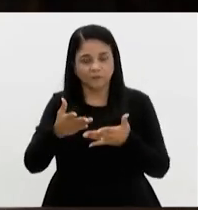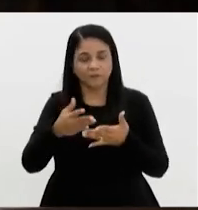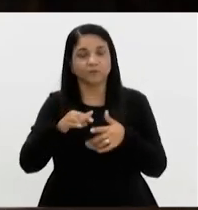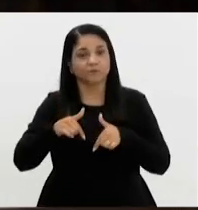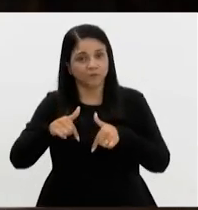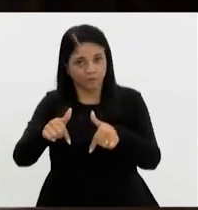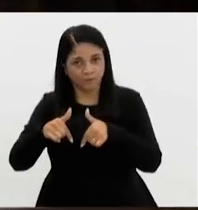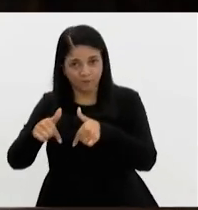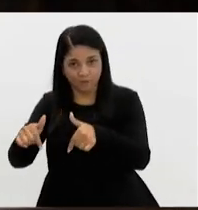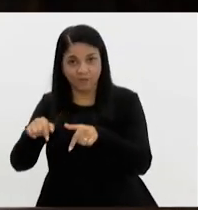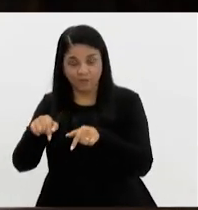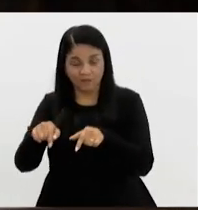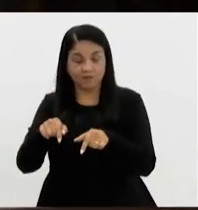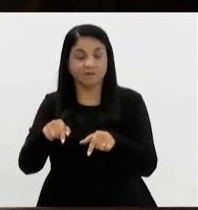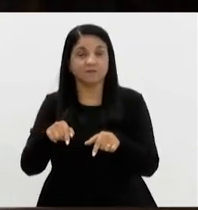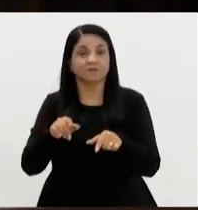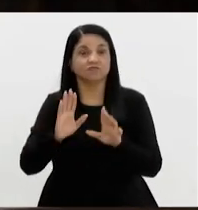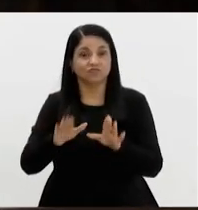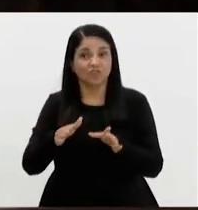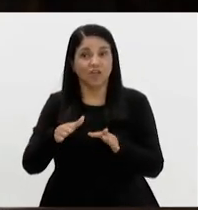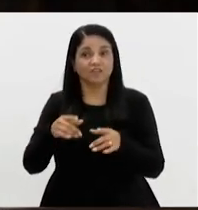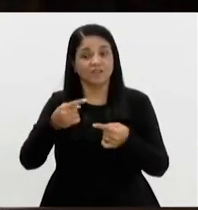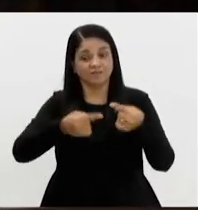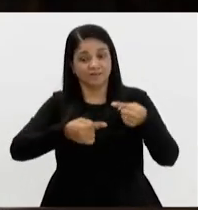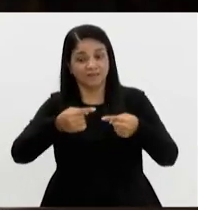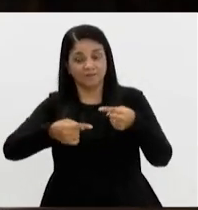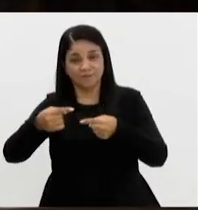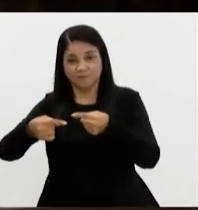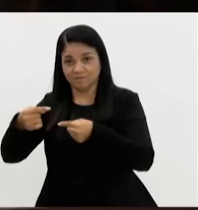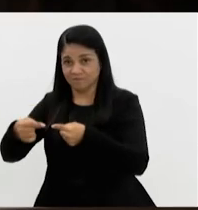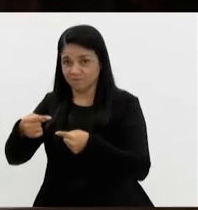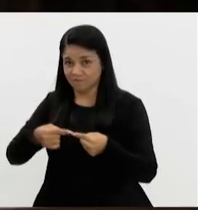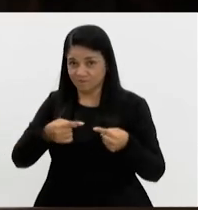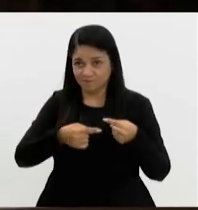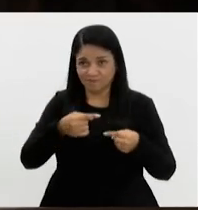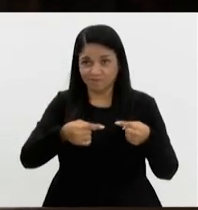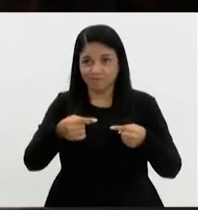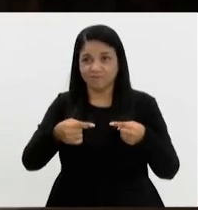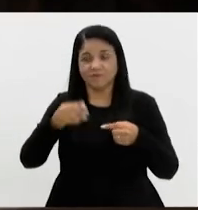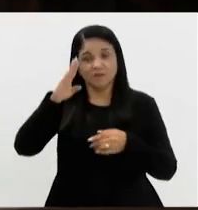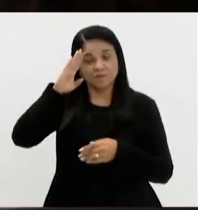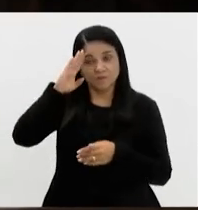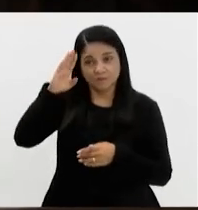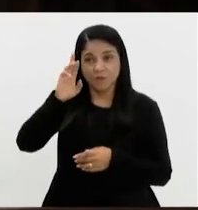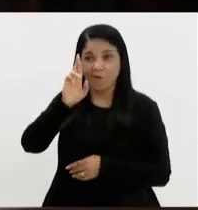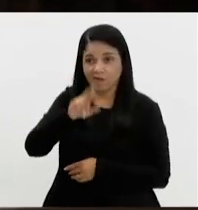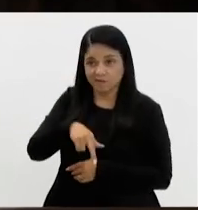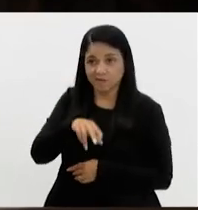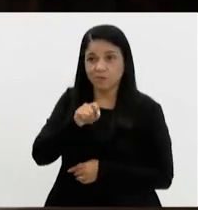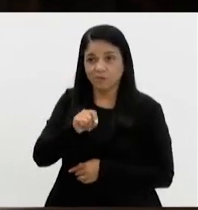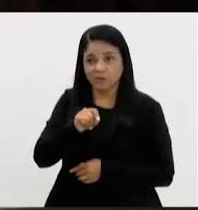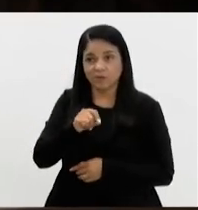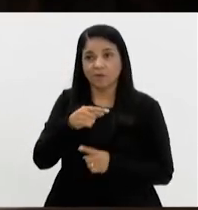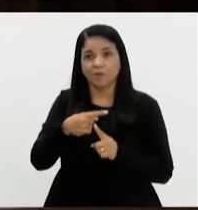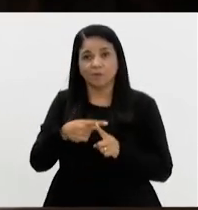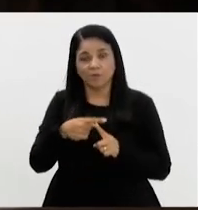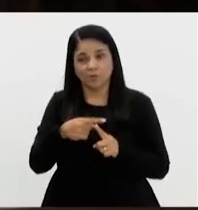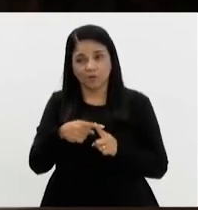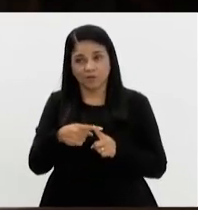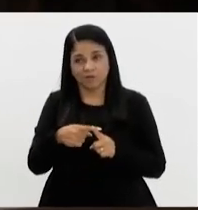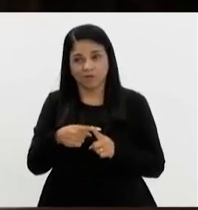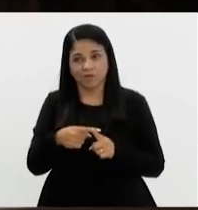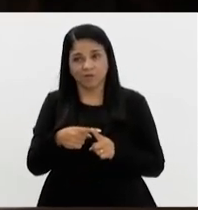dispositivo já está causando um debate muito intenso e a principal razão é porque